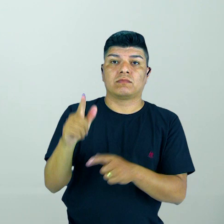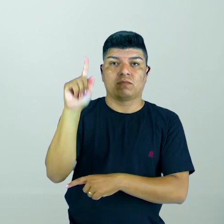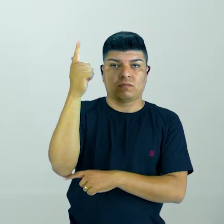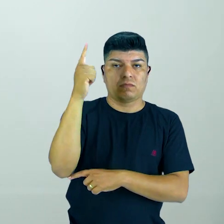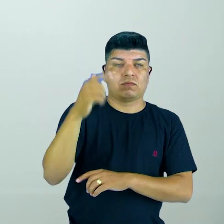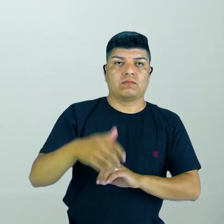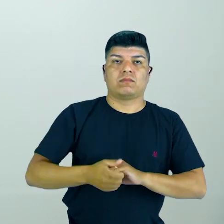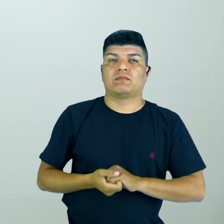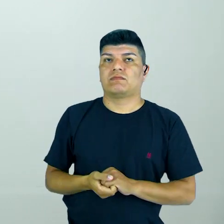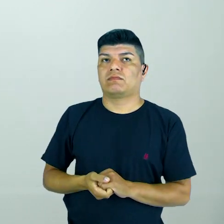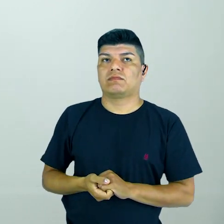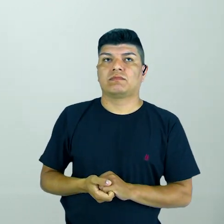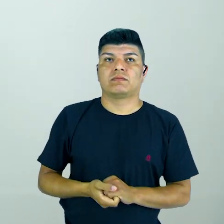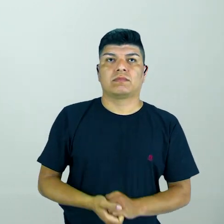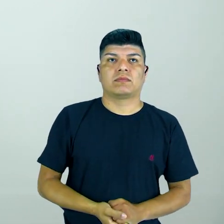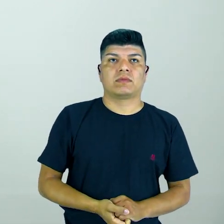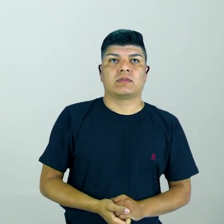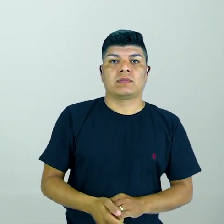ok?